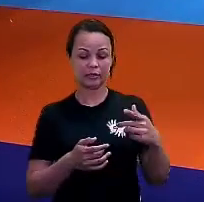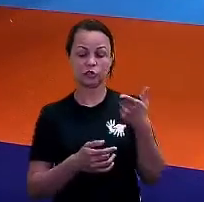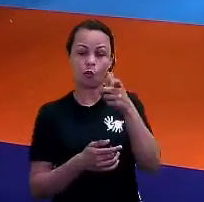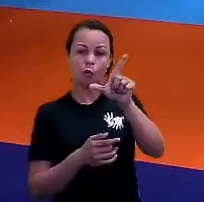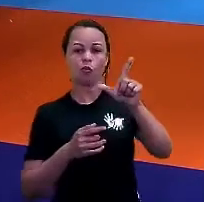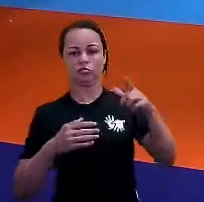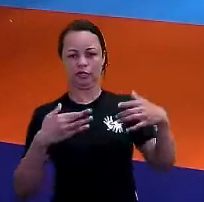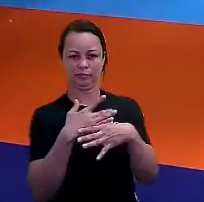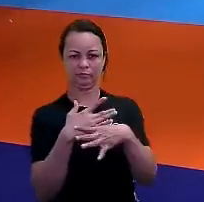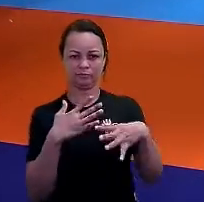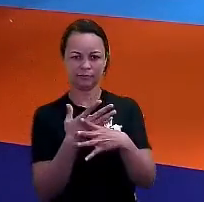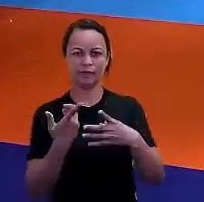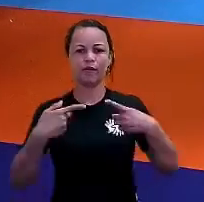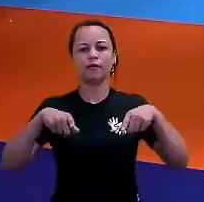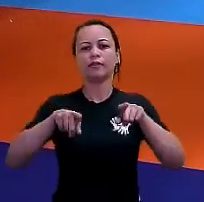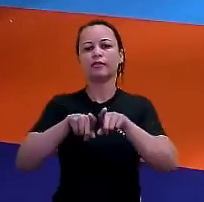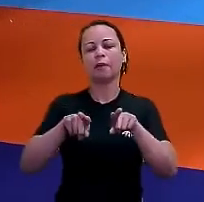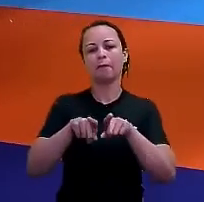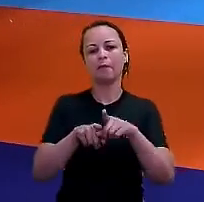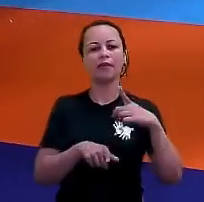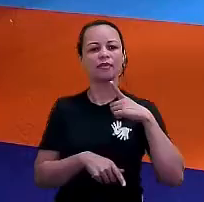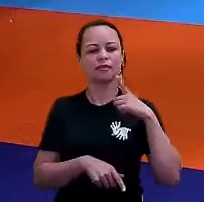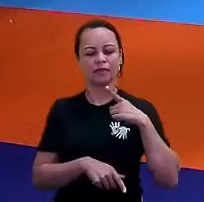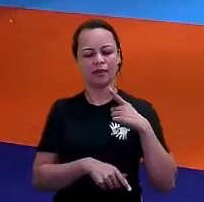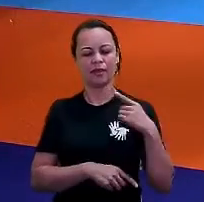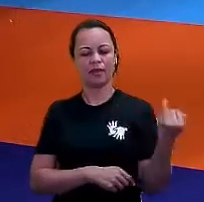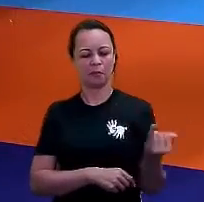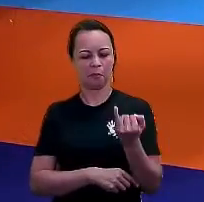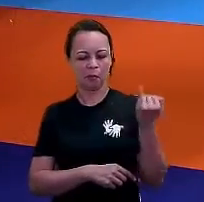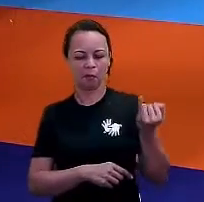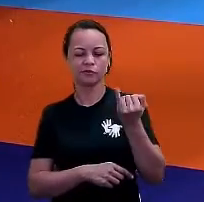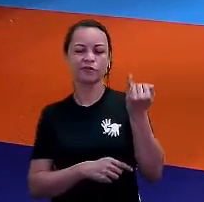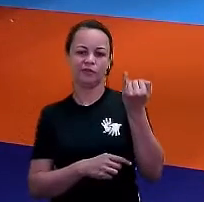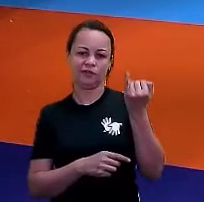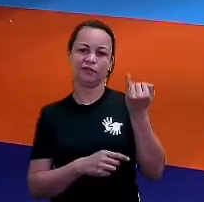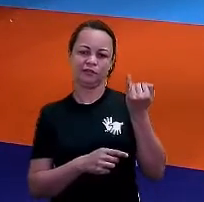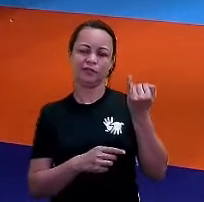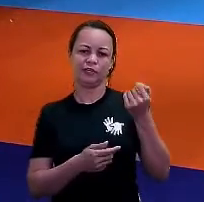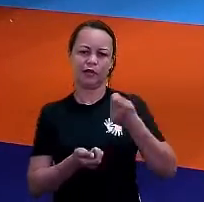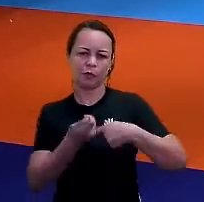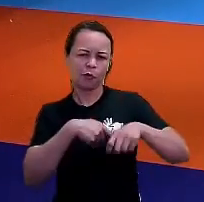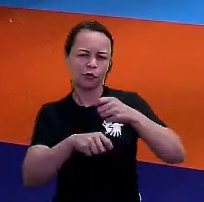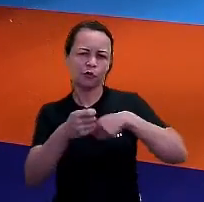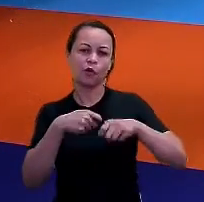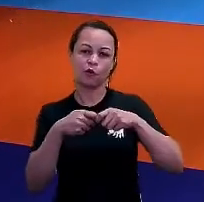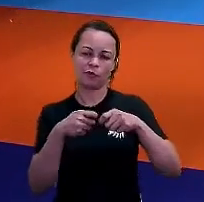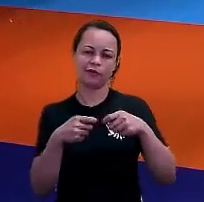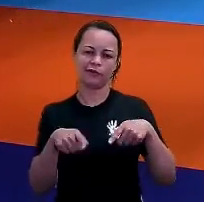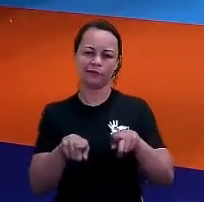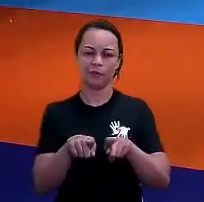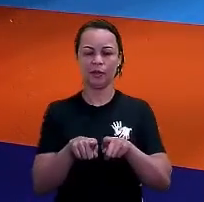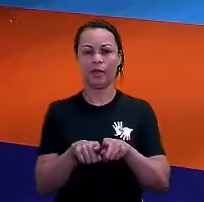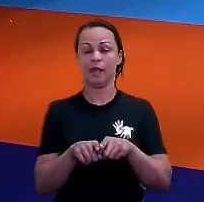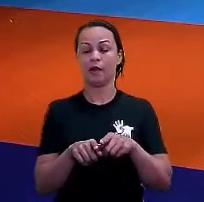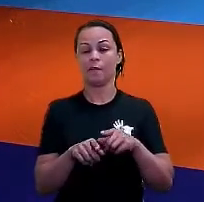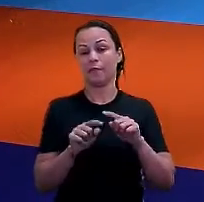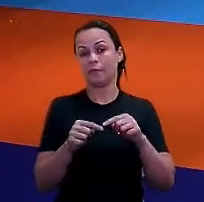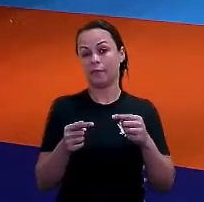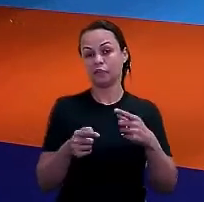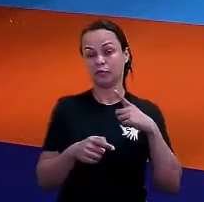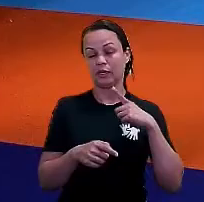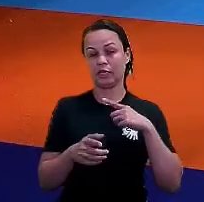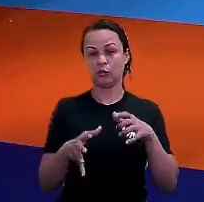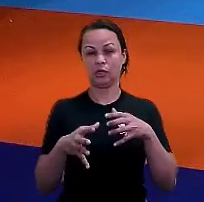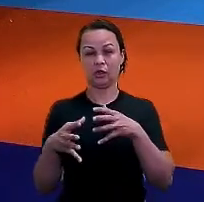cidades, elas também têm uma importância econômica, política nas suas devidas localidades. Então, para não haver